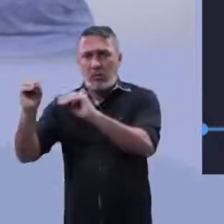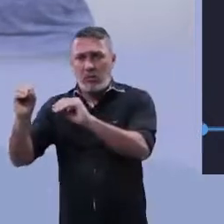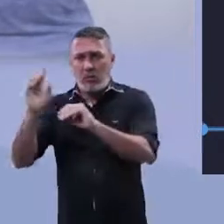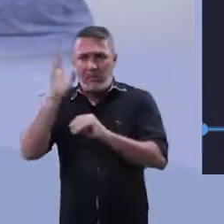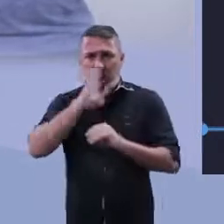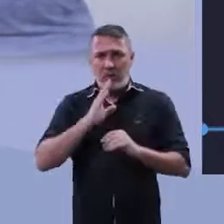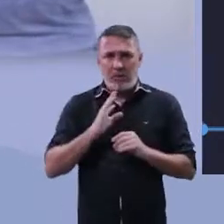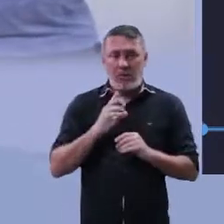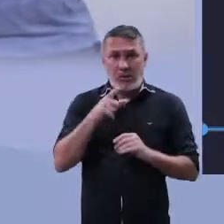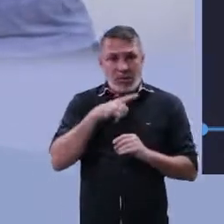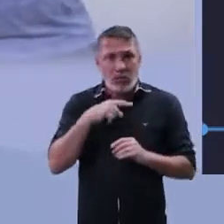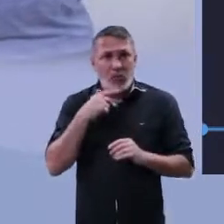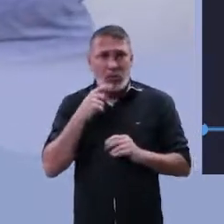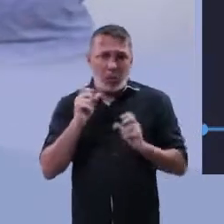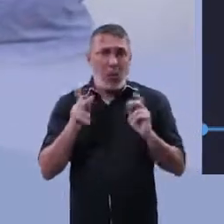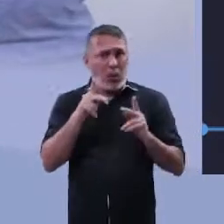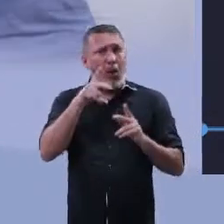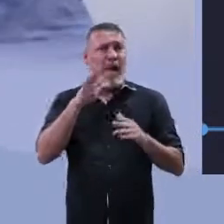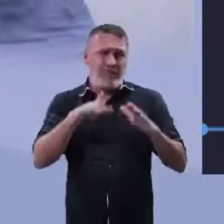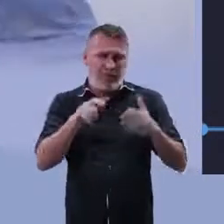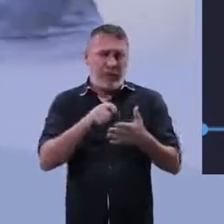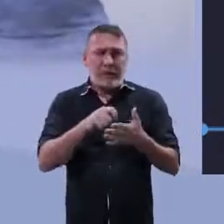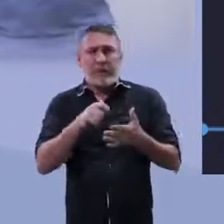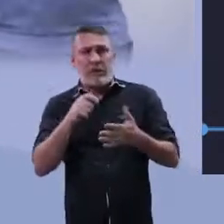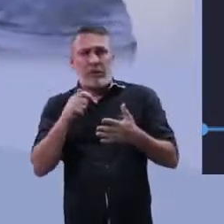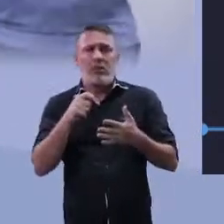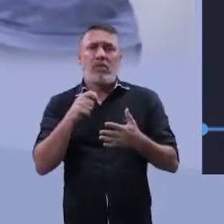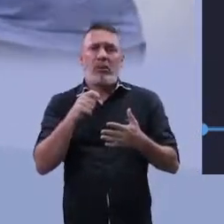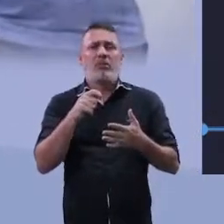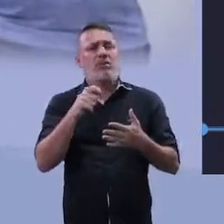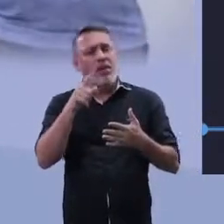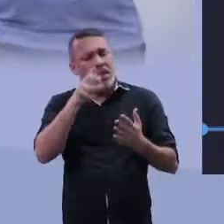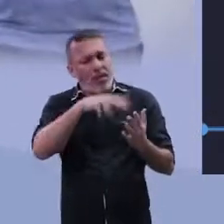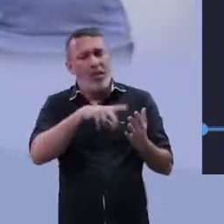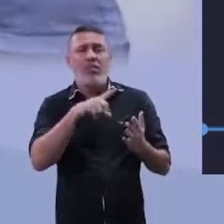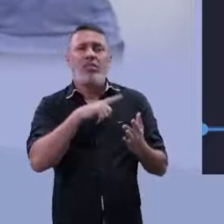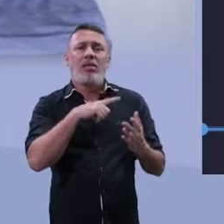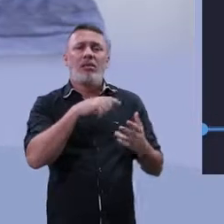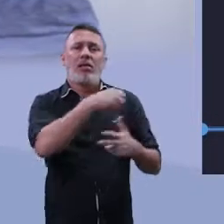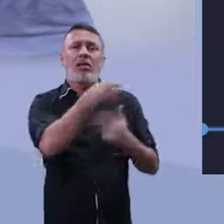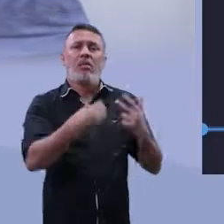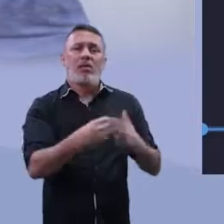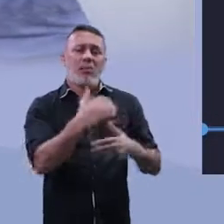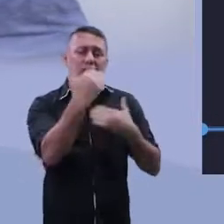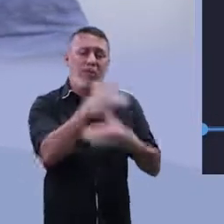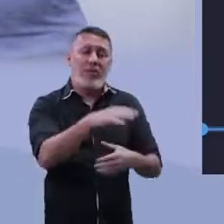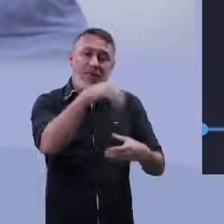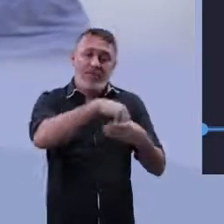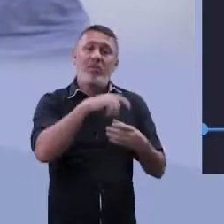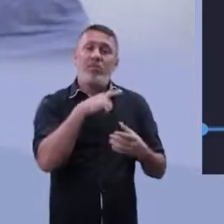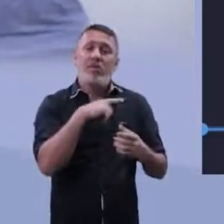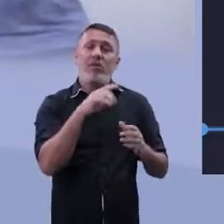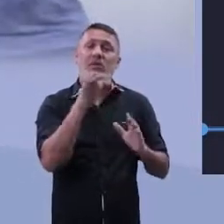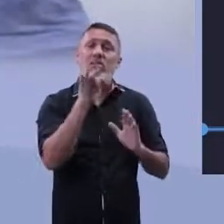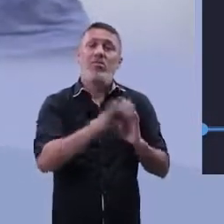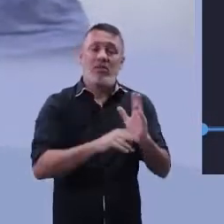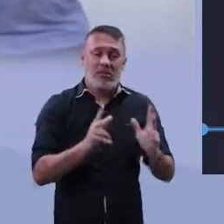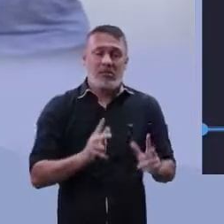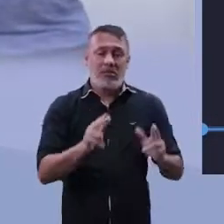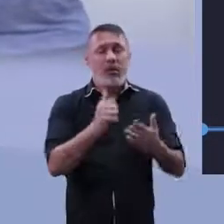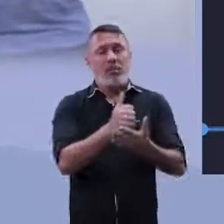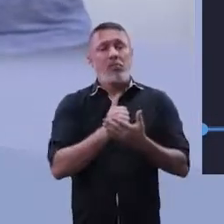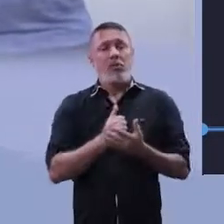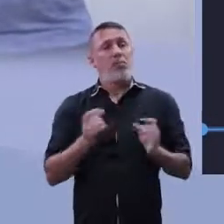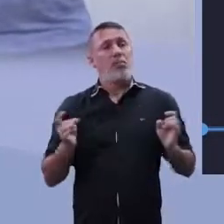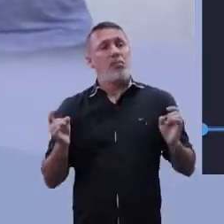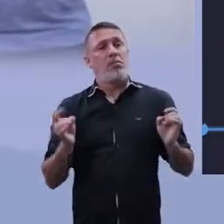com dúvida nisso aí, beleza. Né? Às vezes pode surgir uma dúvida, mas leia o texto de apoio. E pelo texto de apoio, você